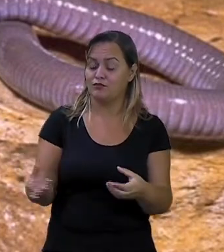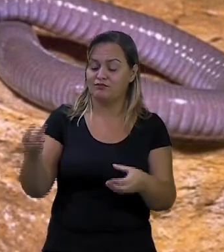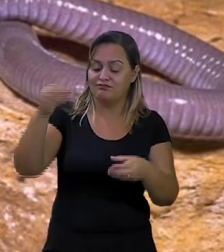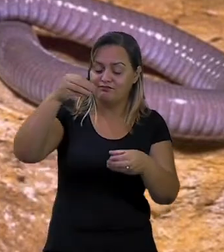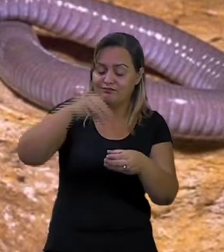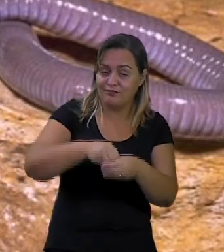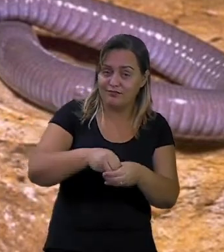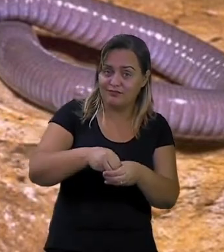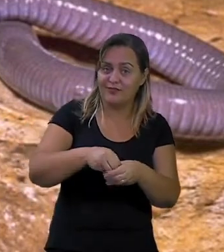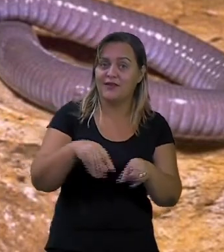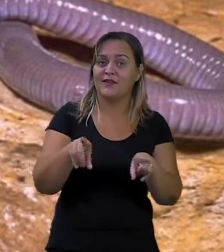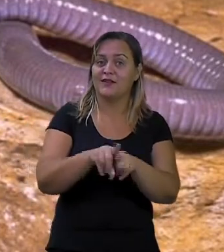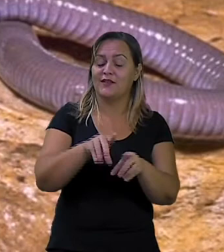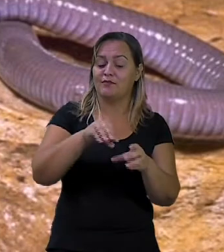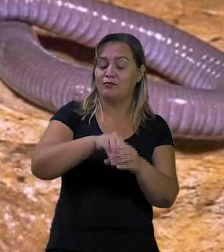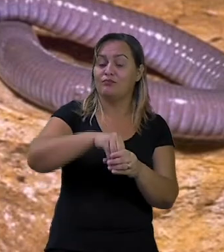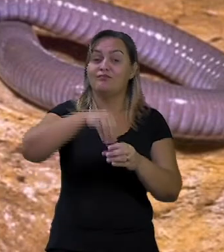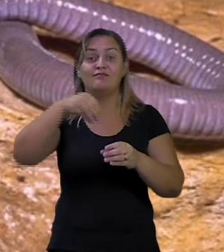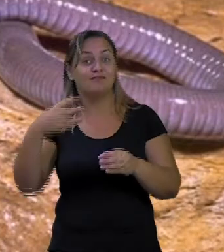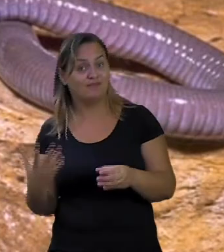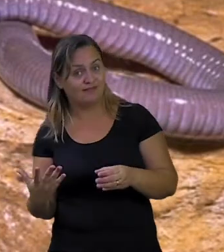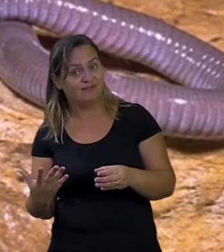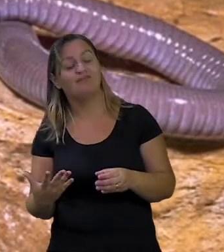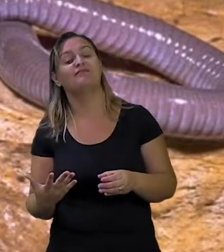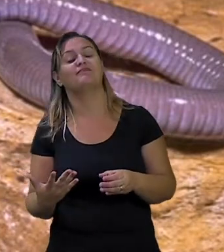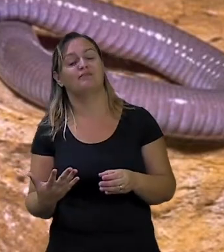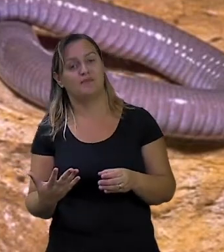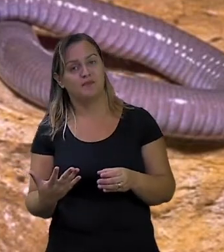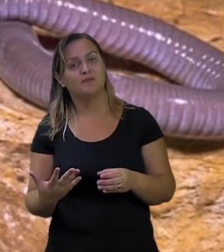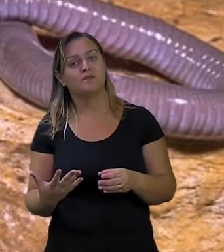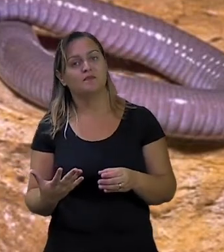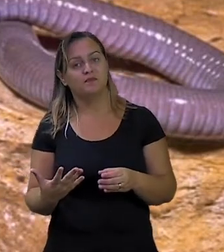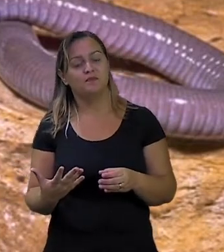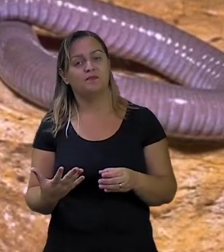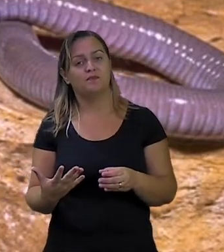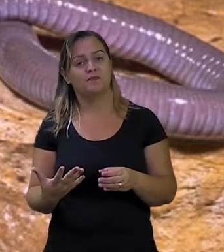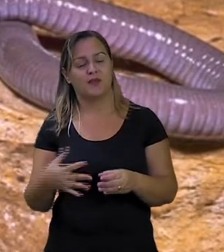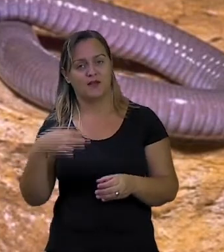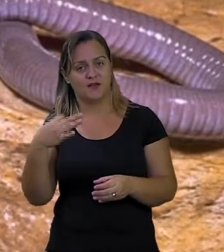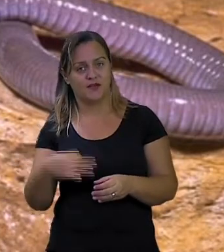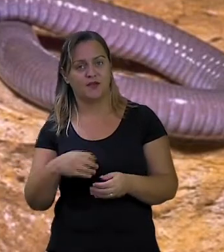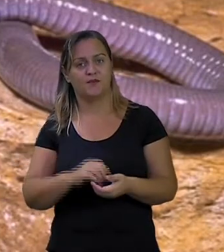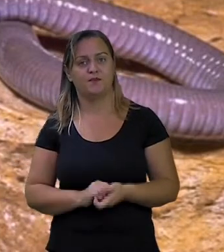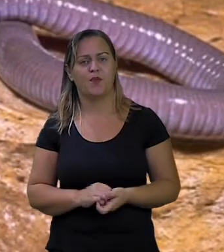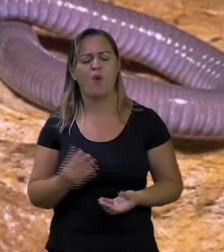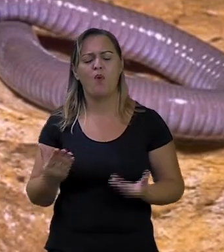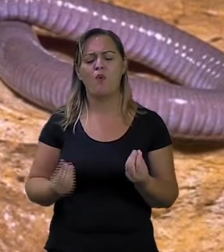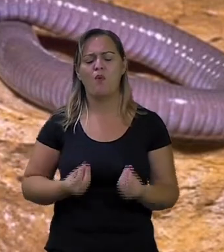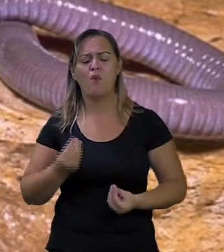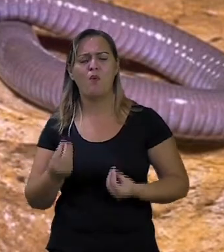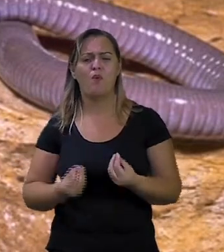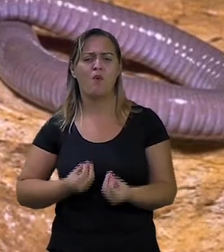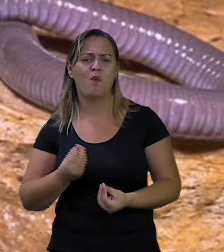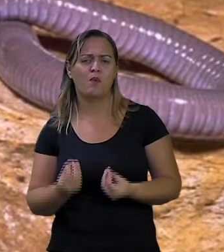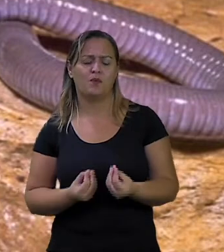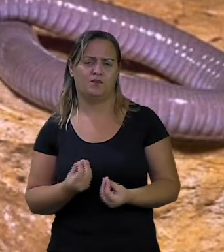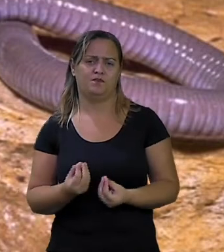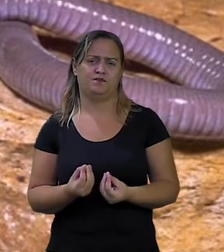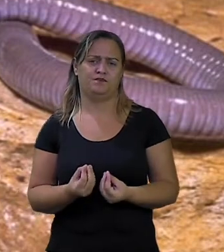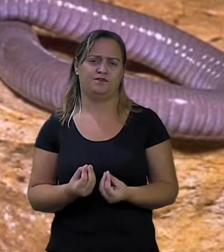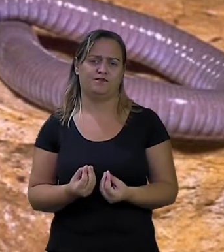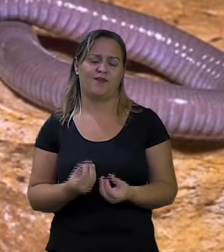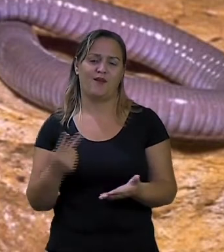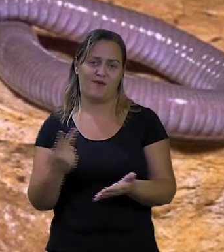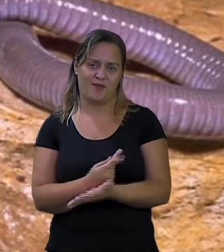esses seres conseguem fazer uma transição entre esses dois espaços. E para